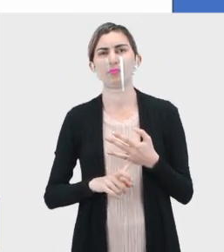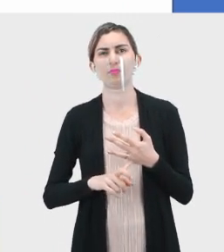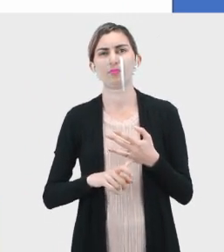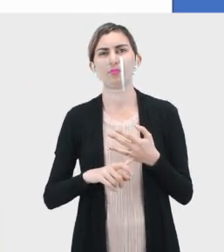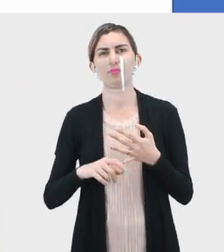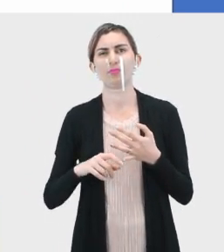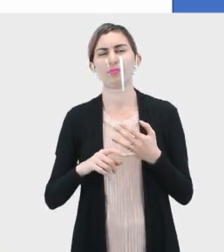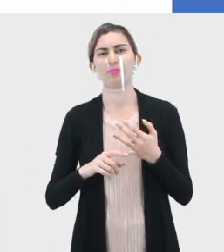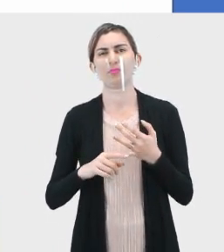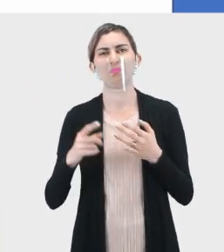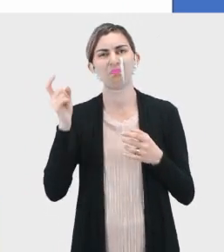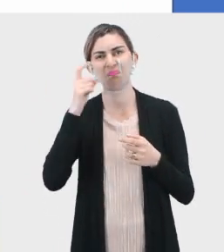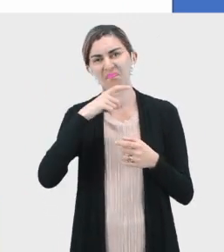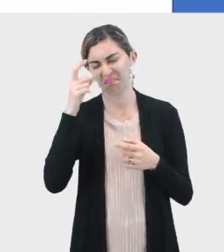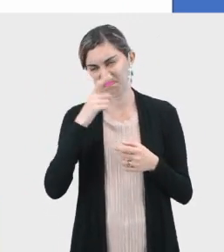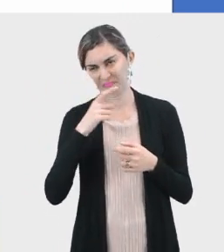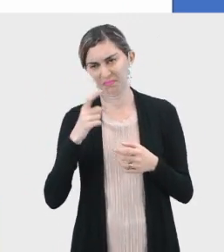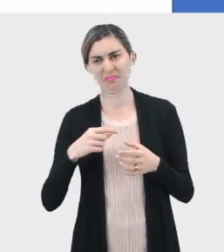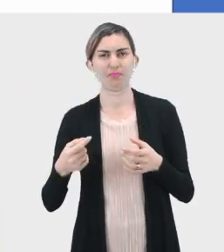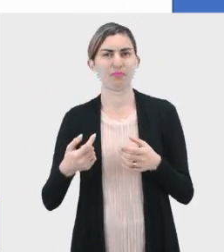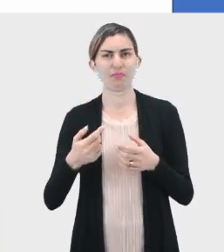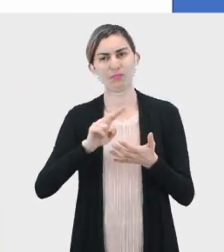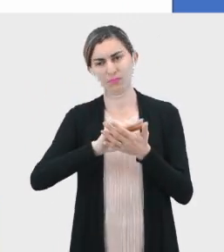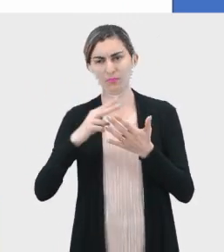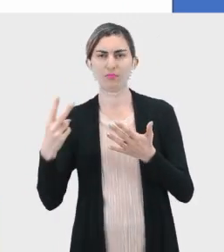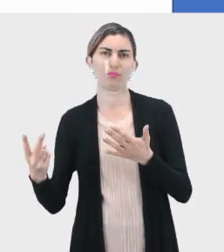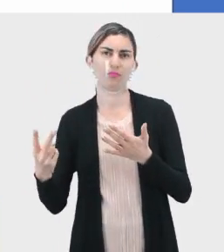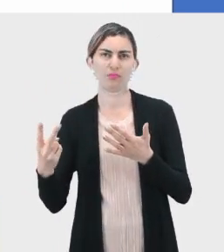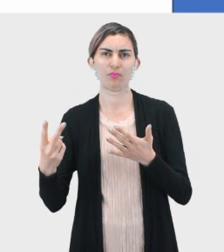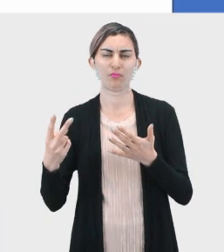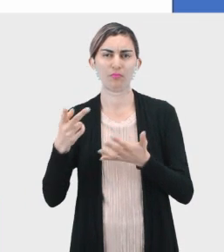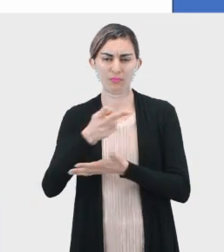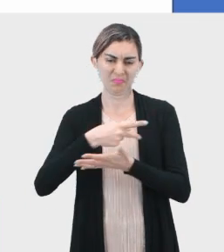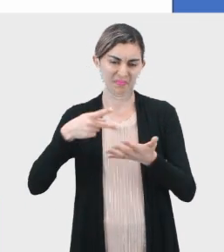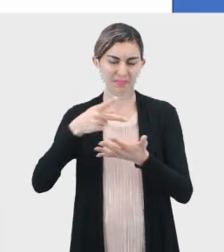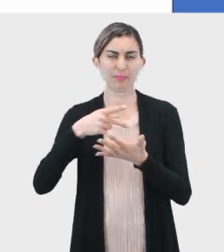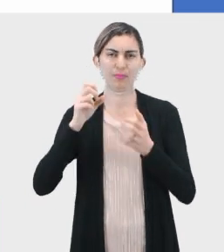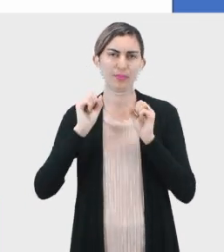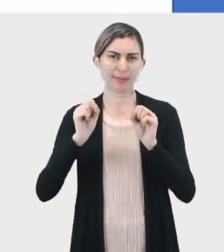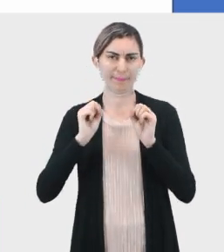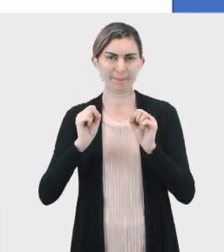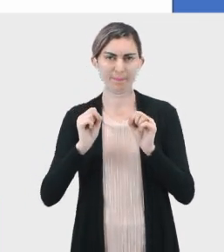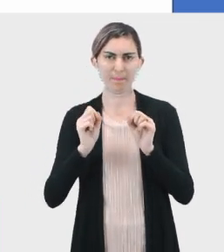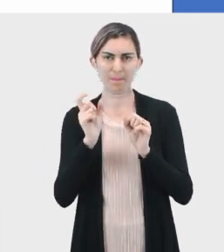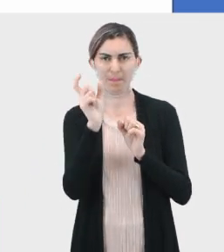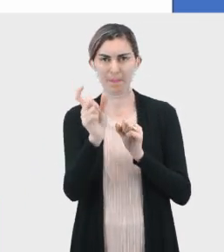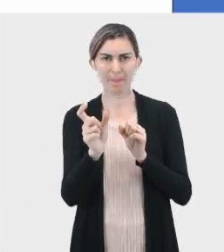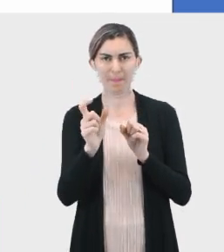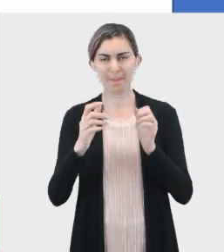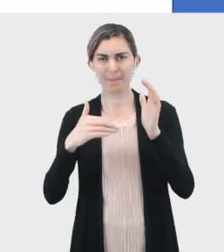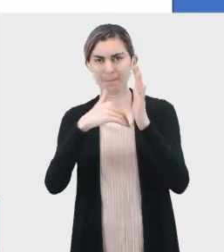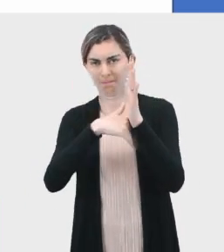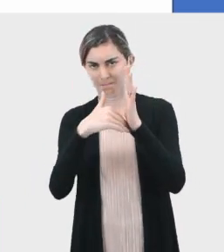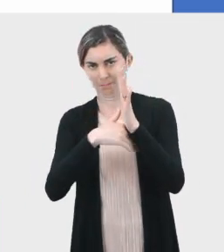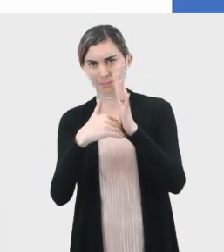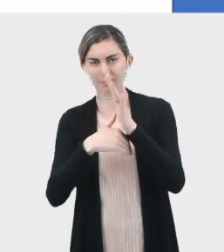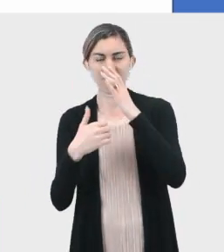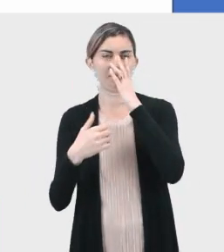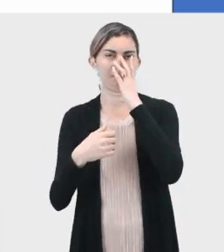Lies, mentiras. Mas no contexto do poema pode ser